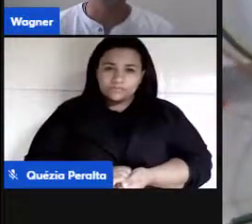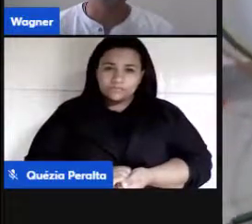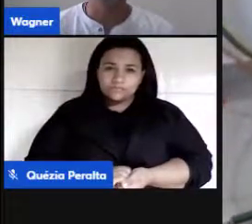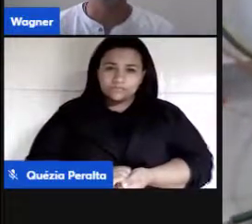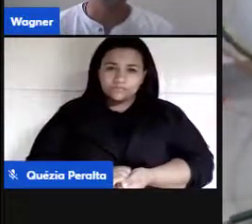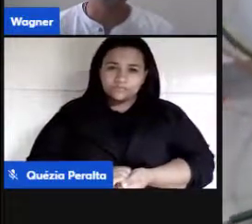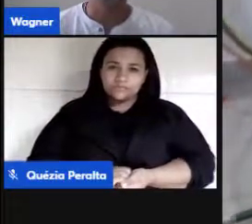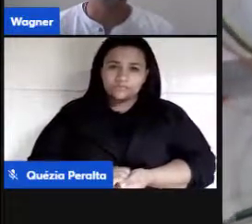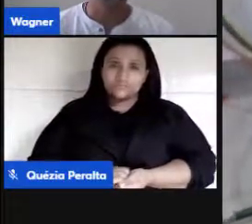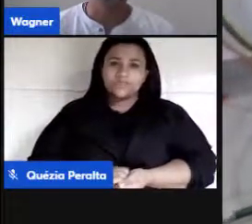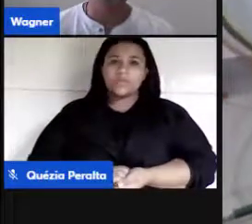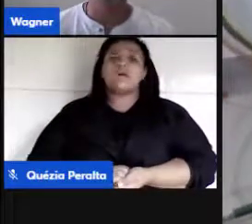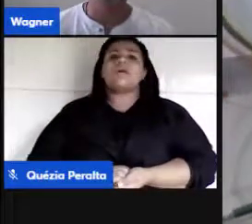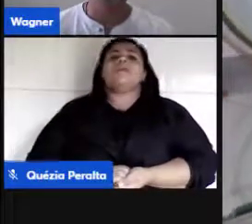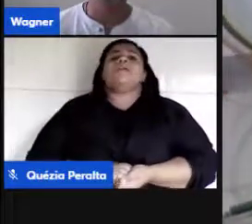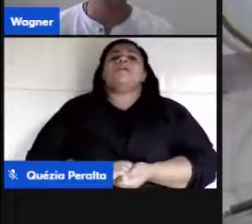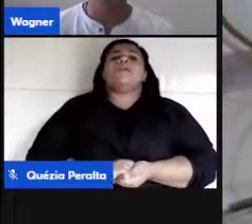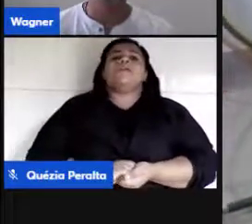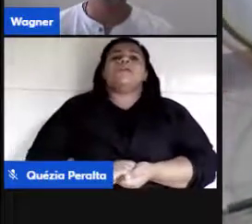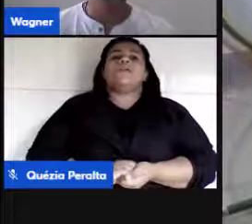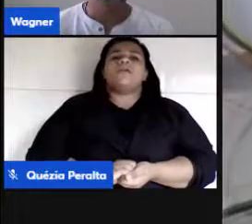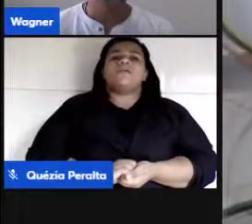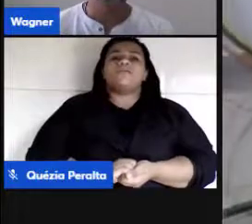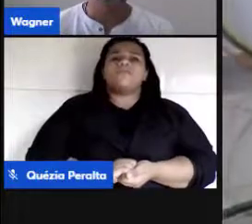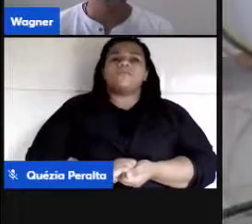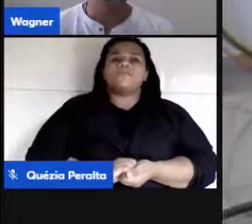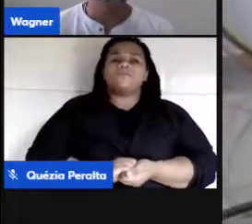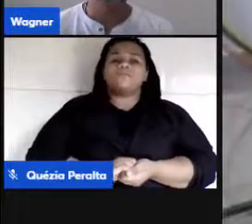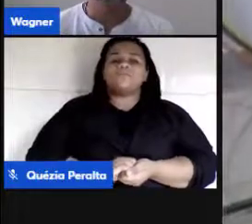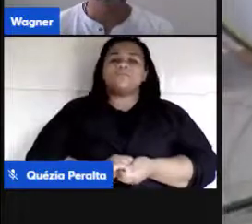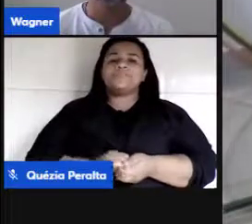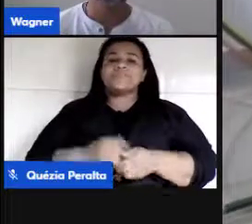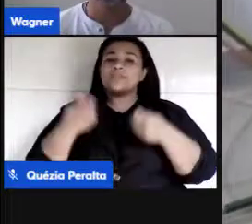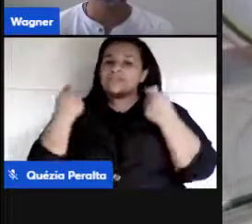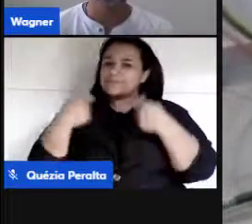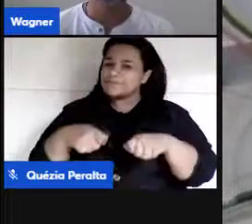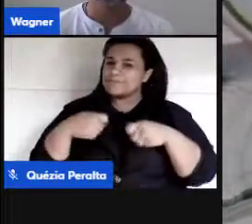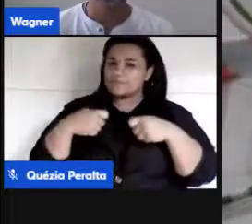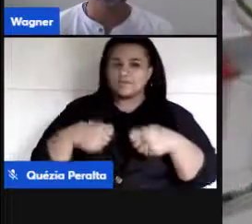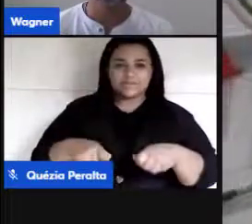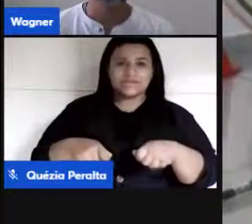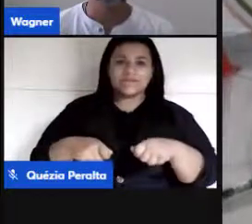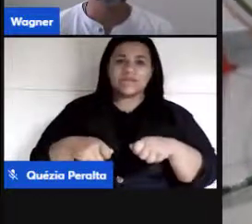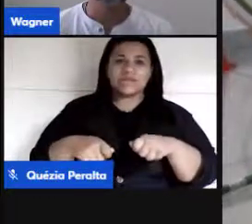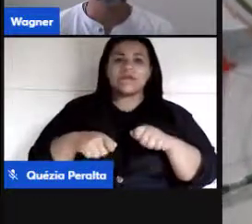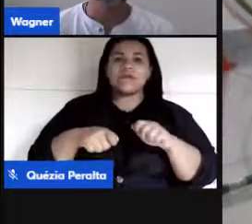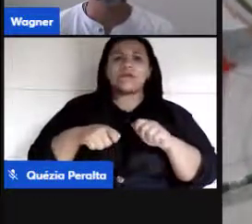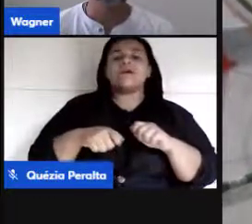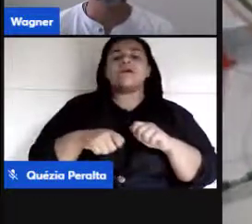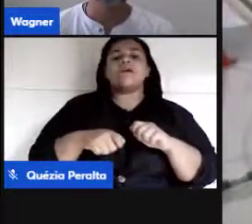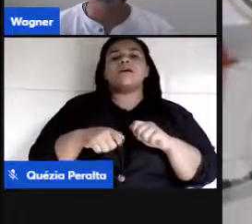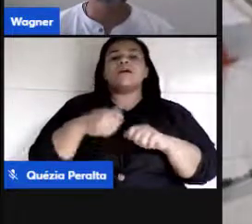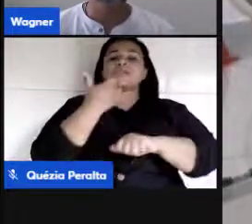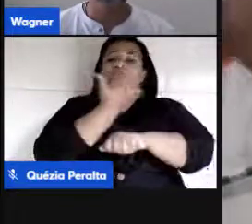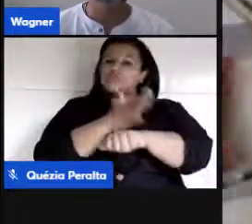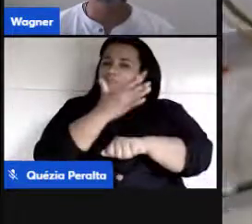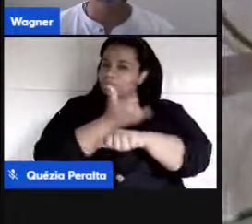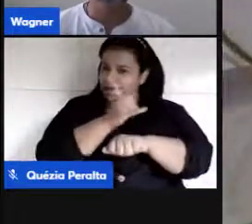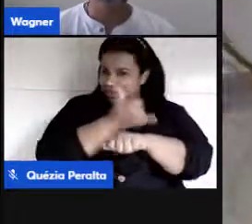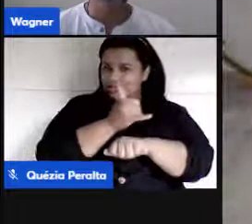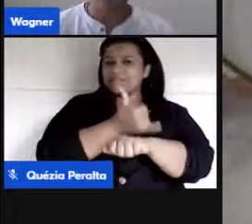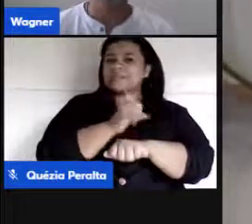Os recursos necessários, os elementos motores, são o principal fundamento para a realização